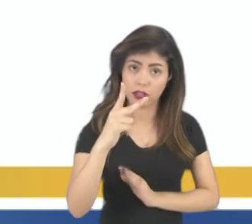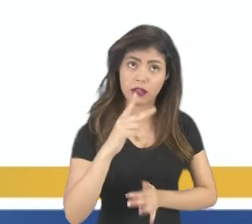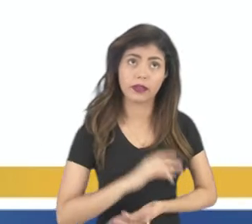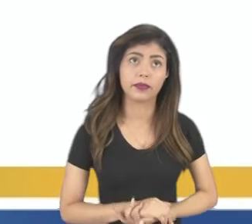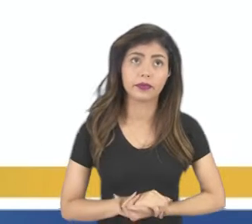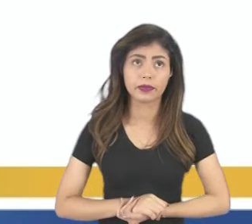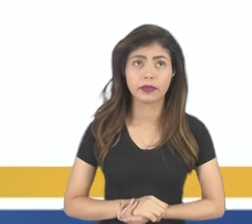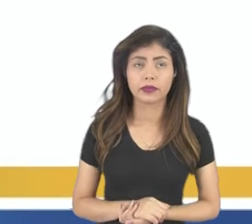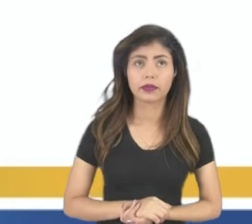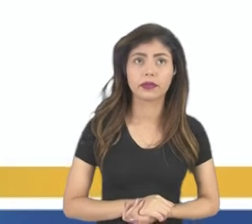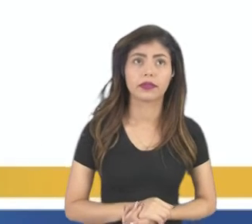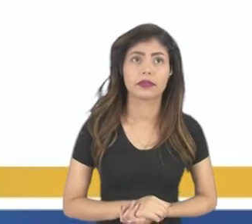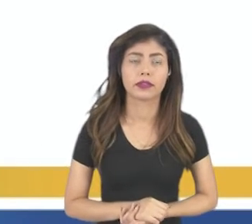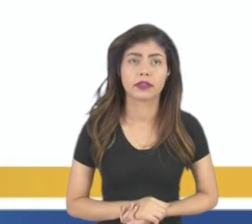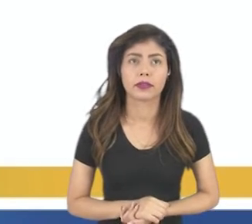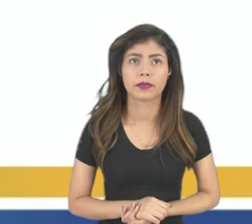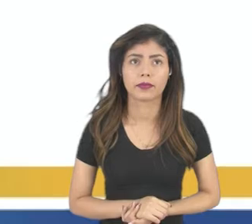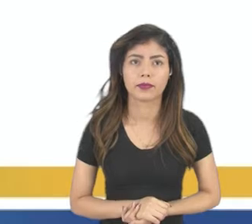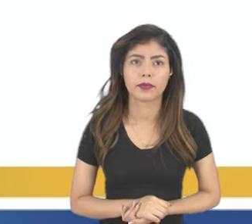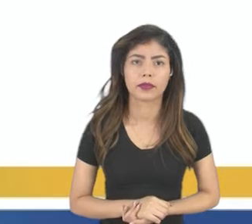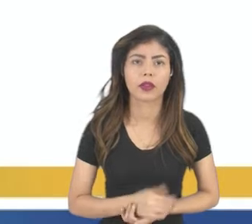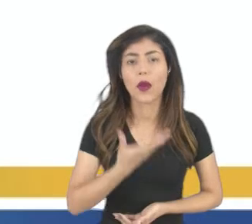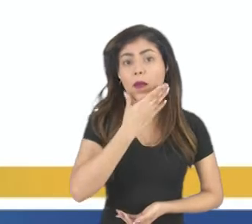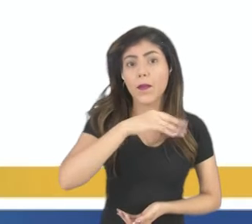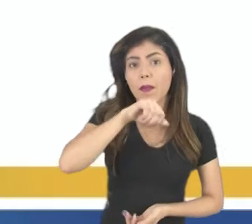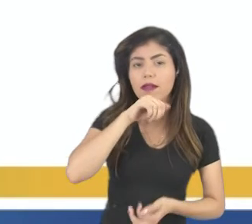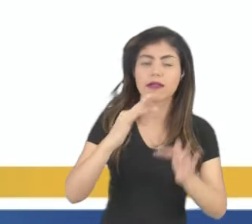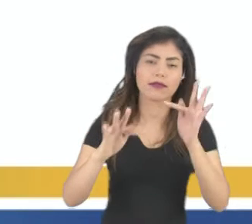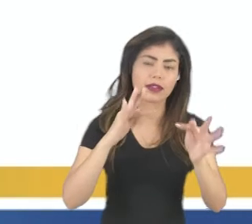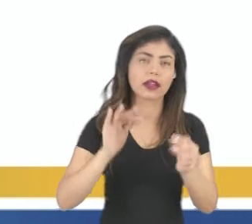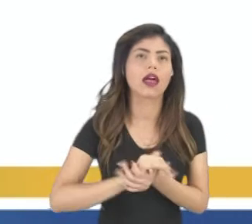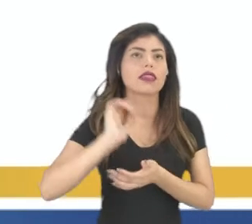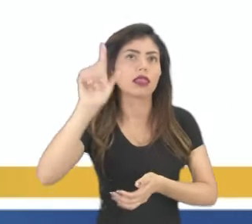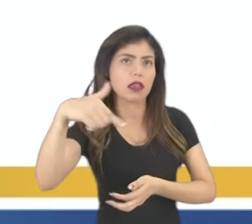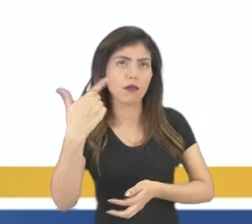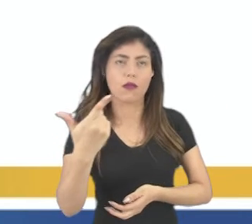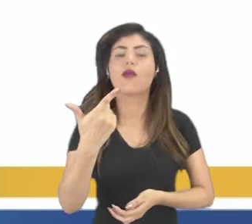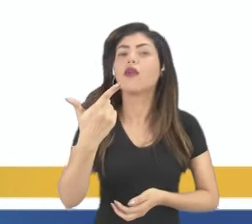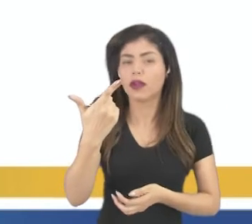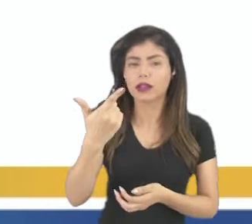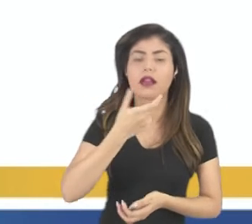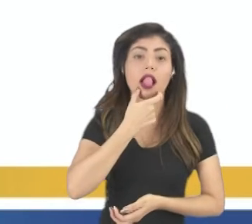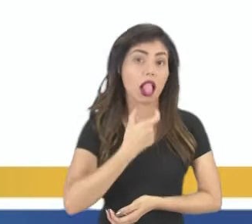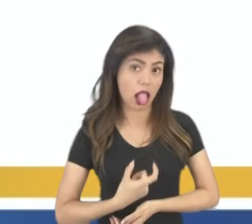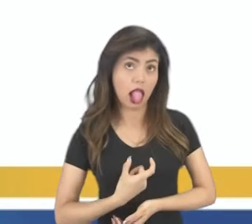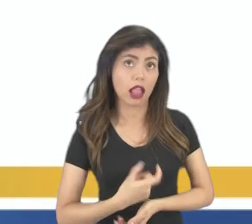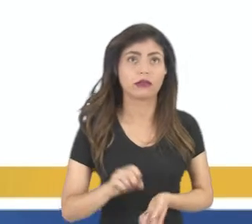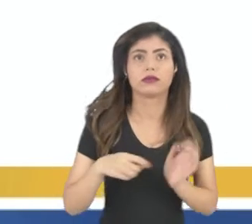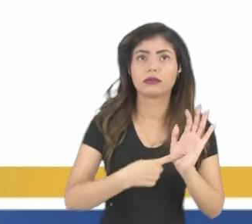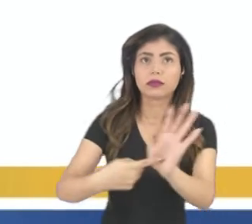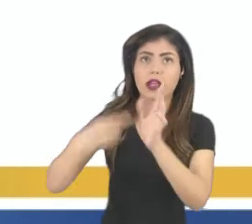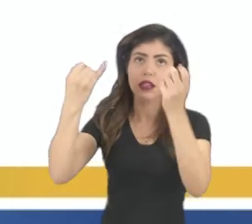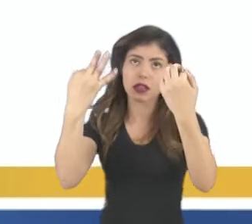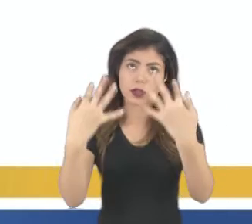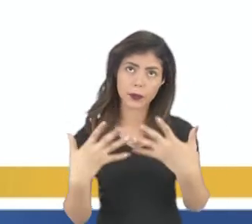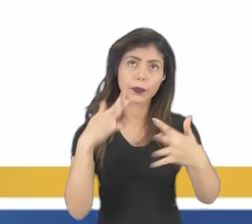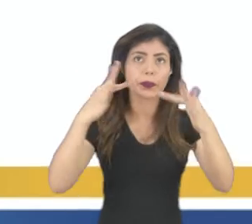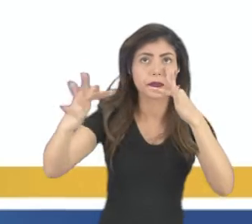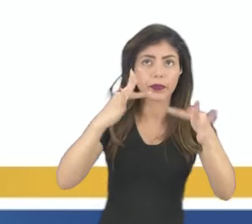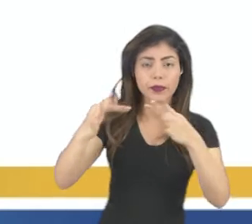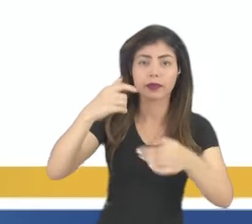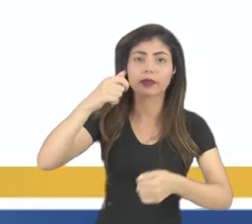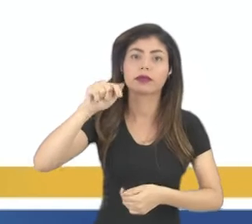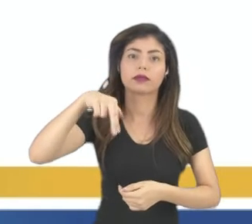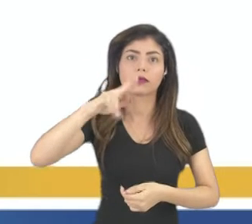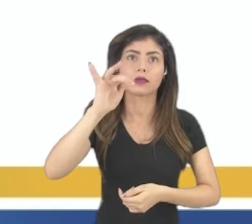dela e ele acha considerado aí o pai da física depois vem a gente tem um físico teórico fez esses comprovações matemática do